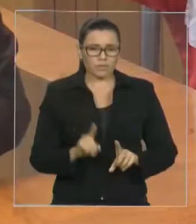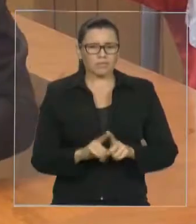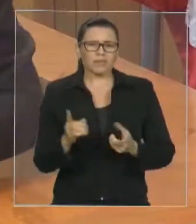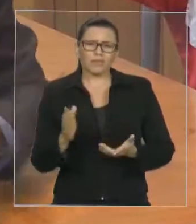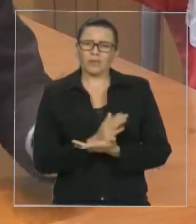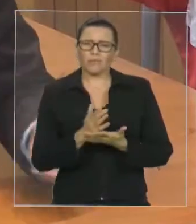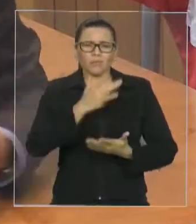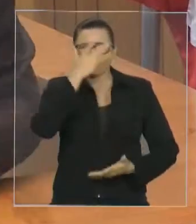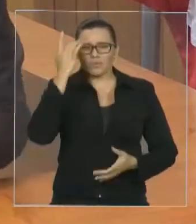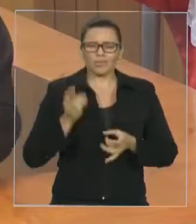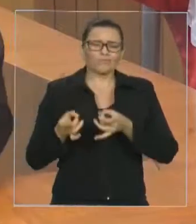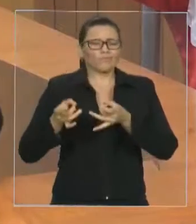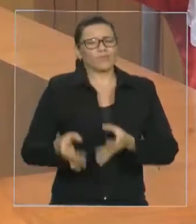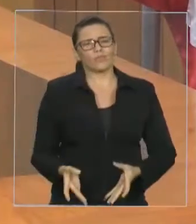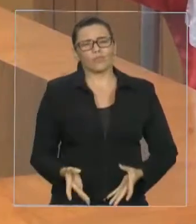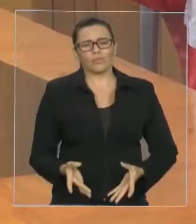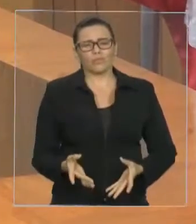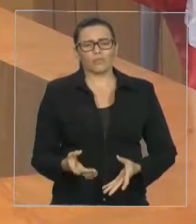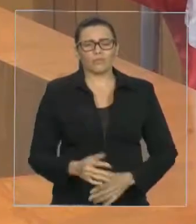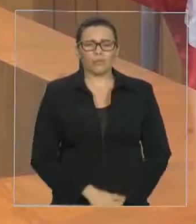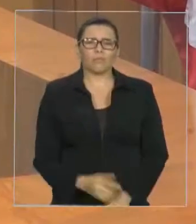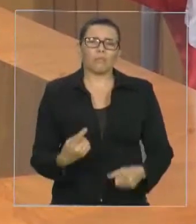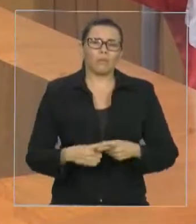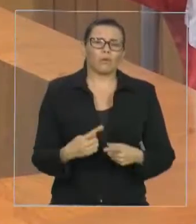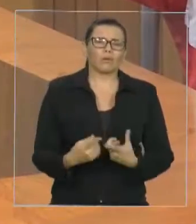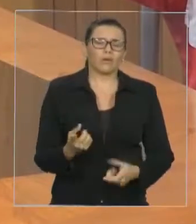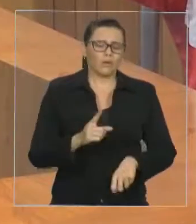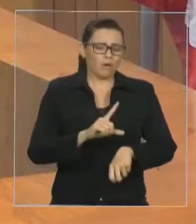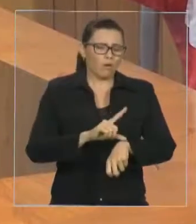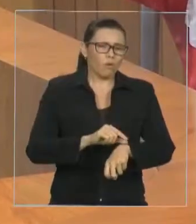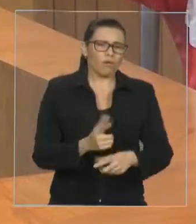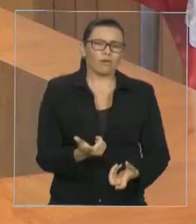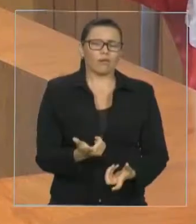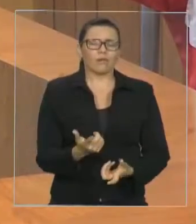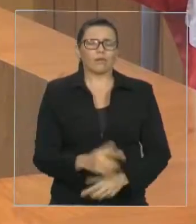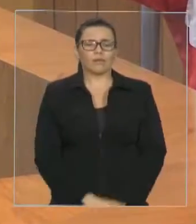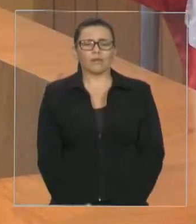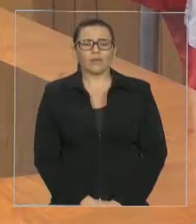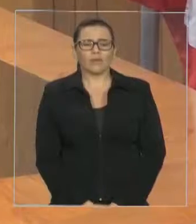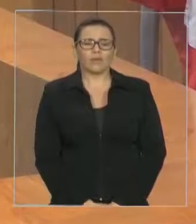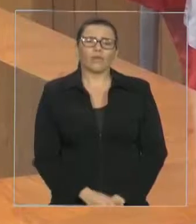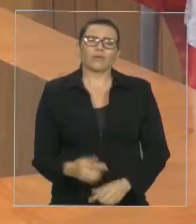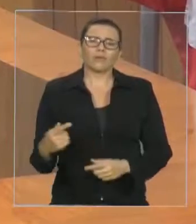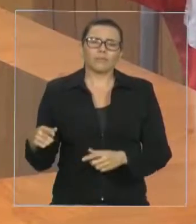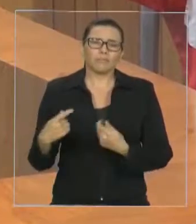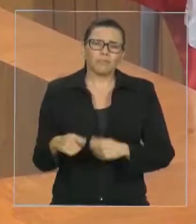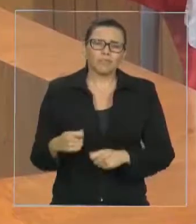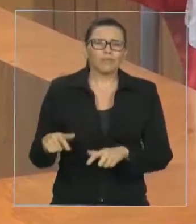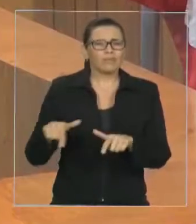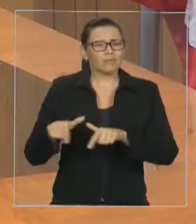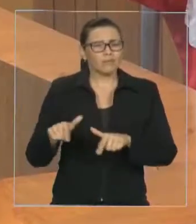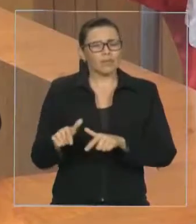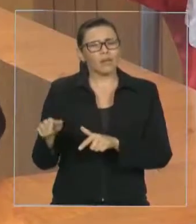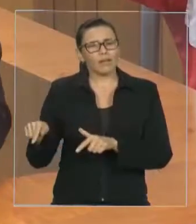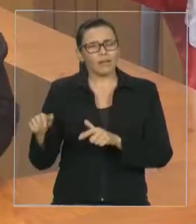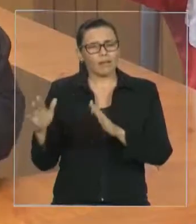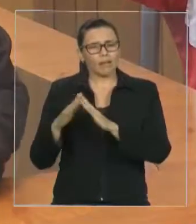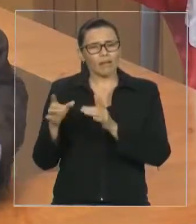condições, segundo porque não tinha como sair no horário por conta do comércio ainda aberto, não era feriado